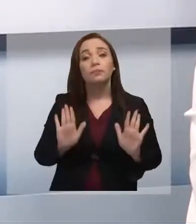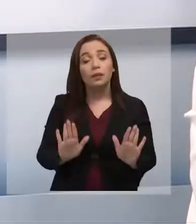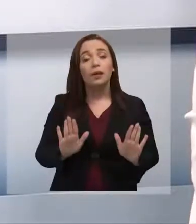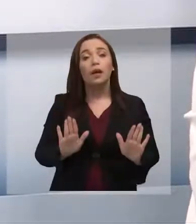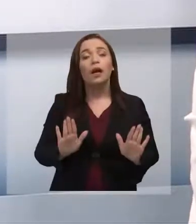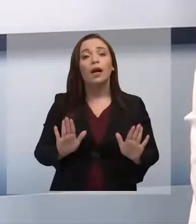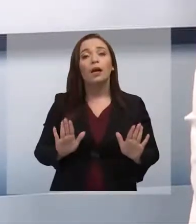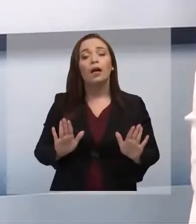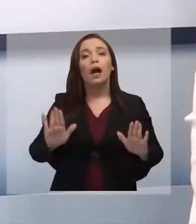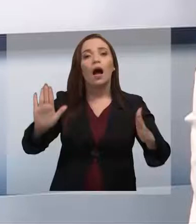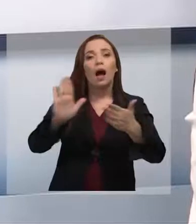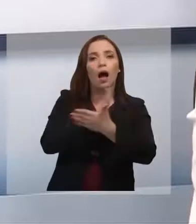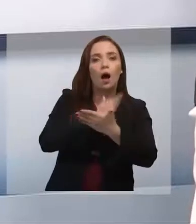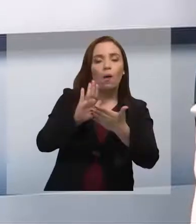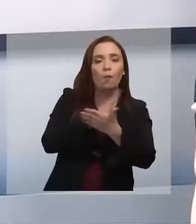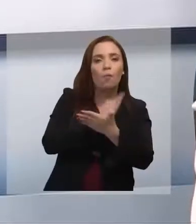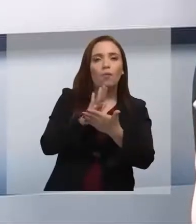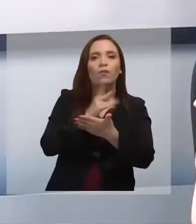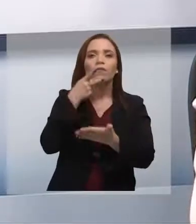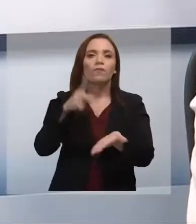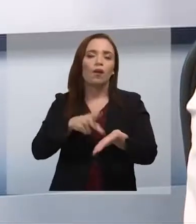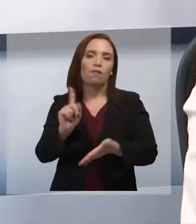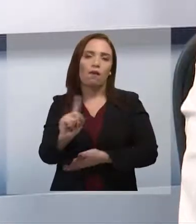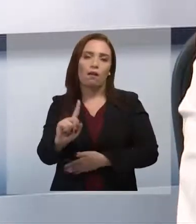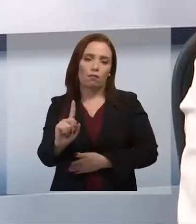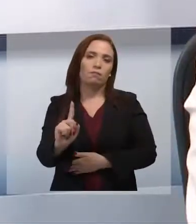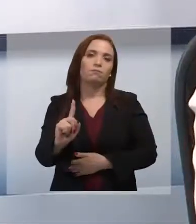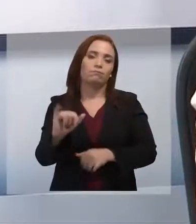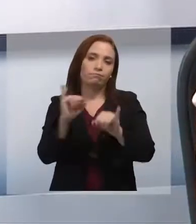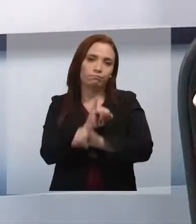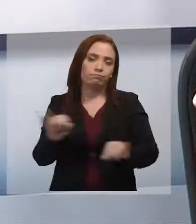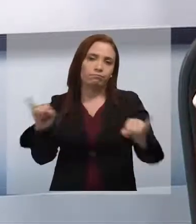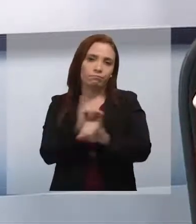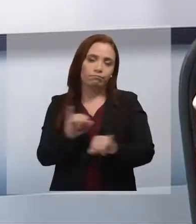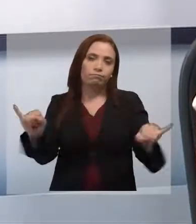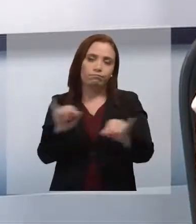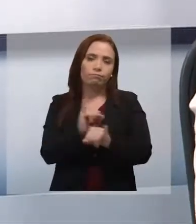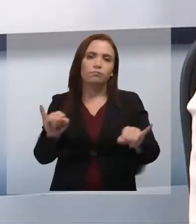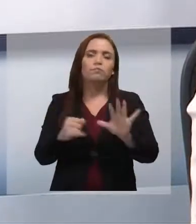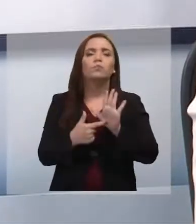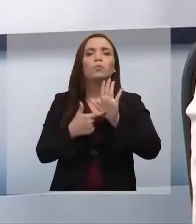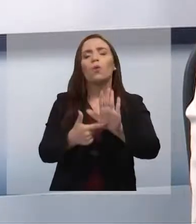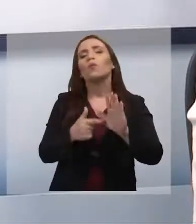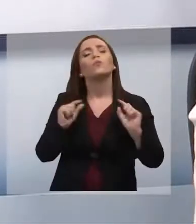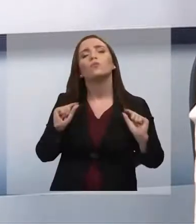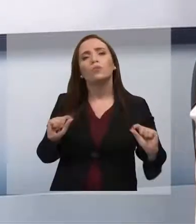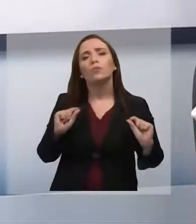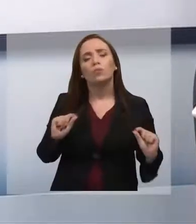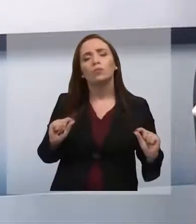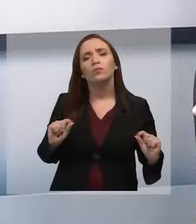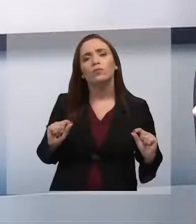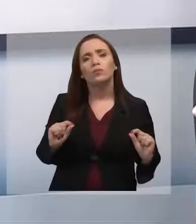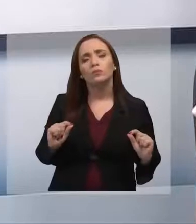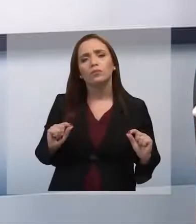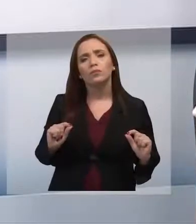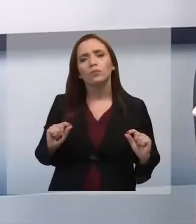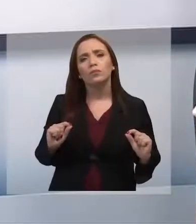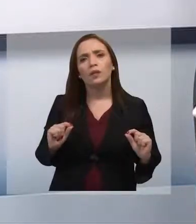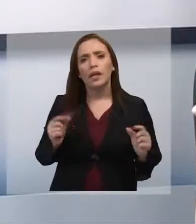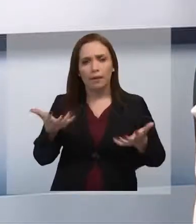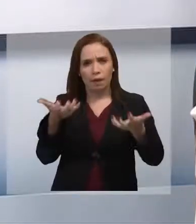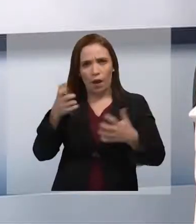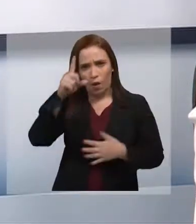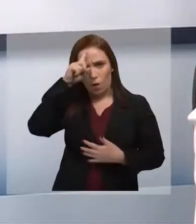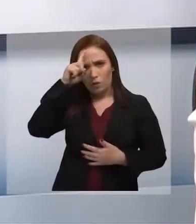mas disse algumas inverdades nessa discussão, Luiz, que colocou aqui como se tivesse